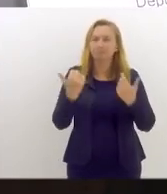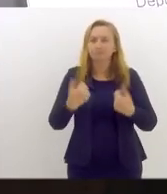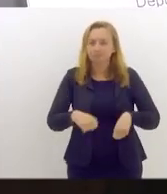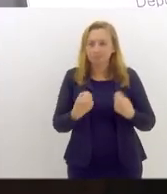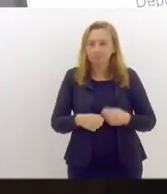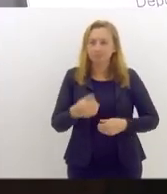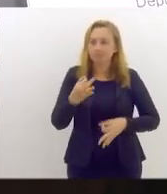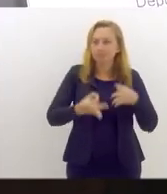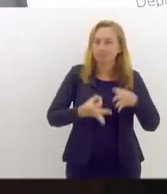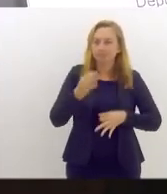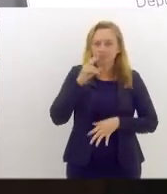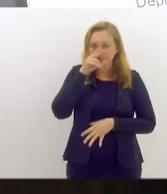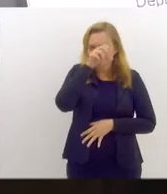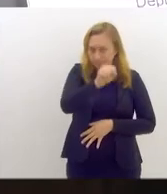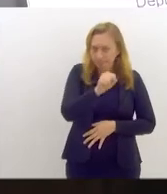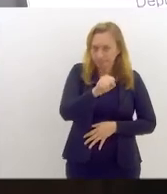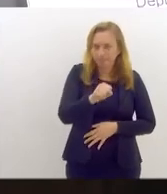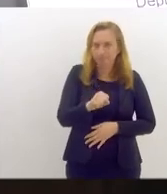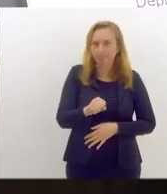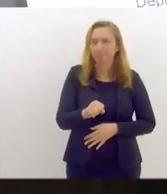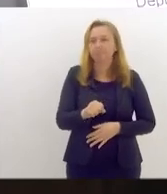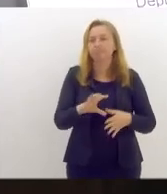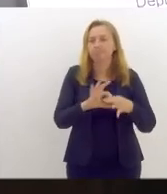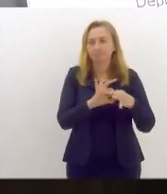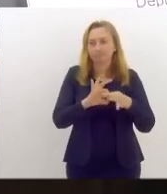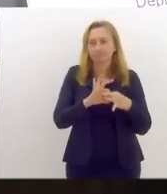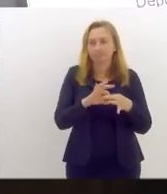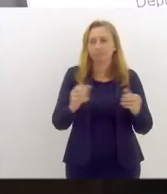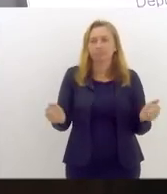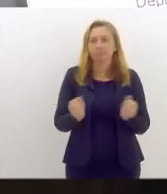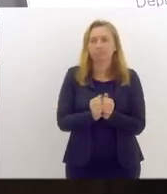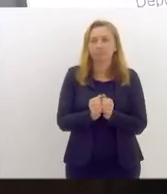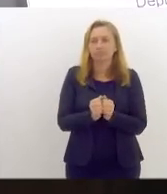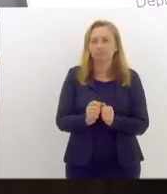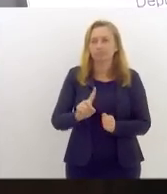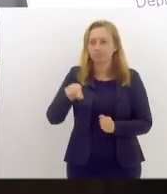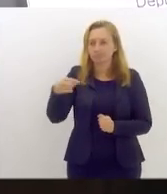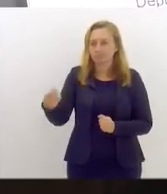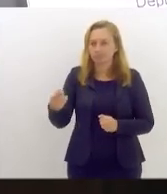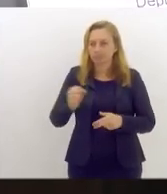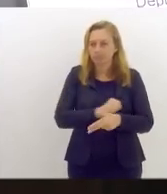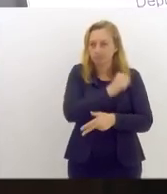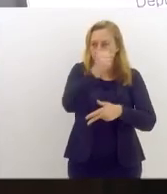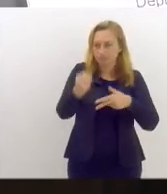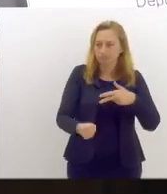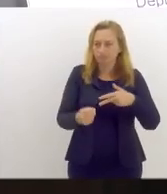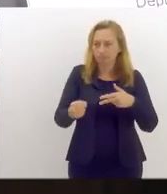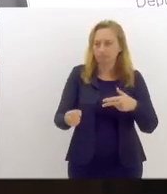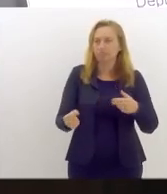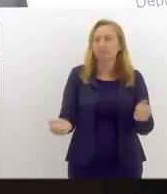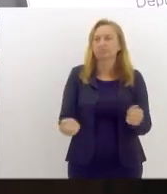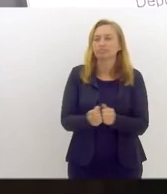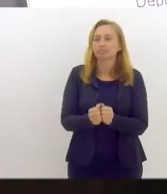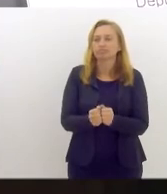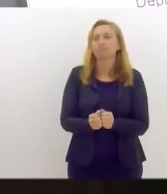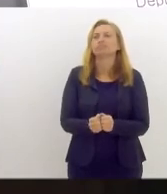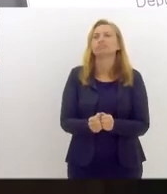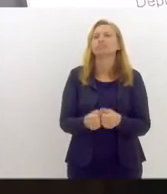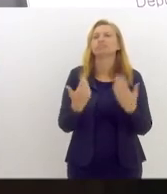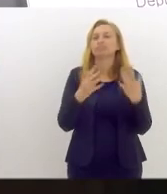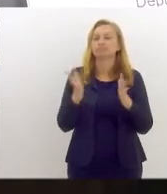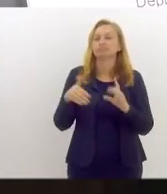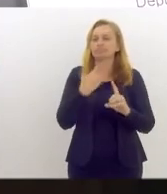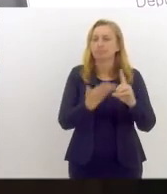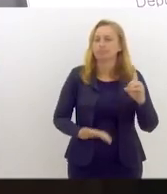no judiciário forte e harmônico junto aos demais poderes Então parabenizo por essa homenagem mais uma vez